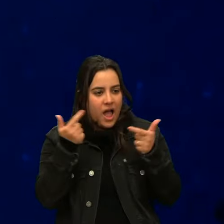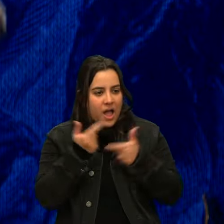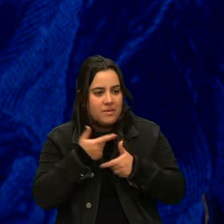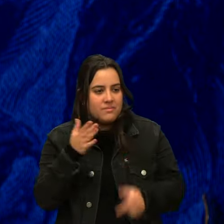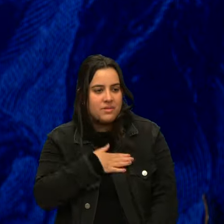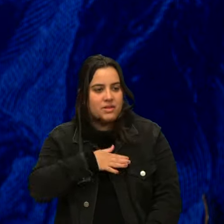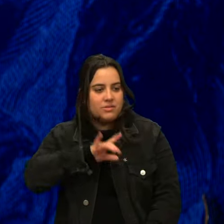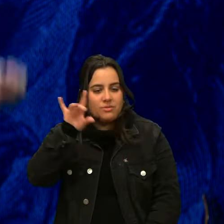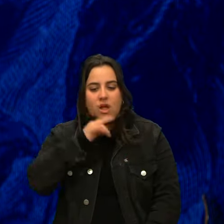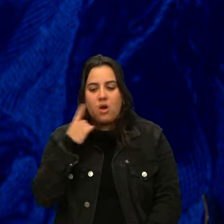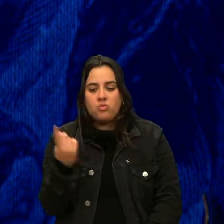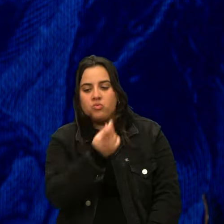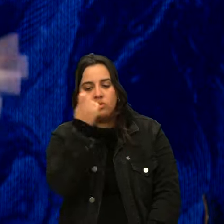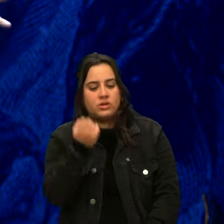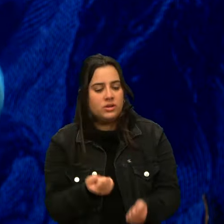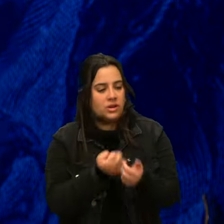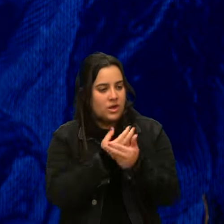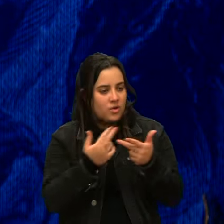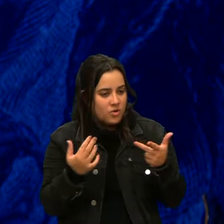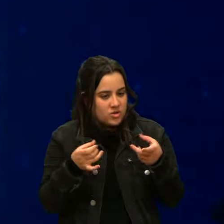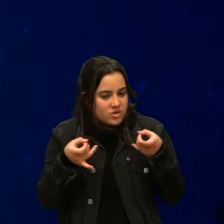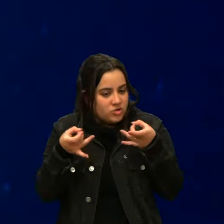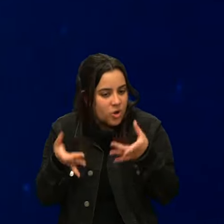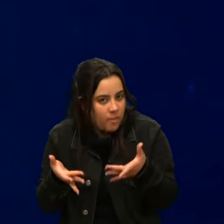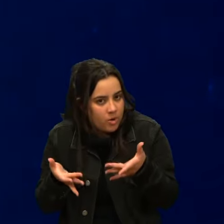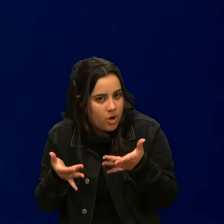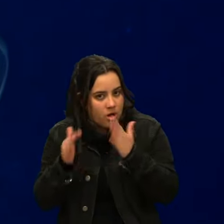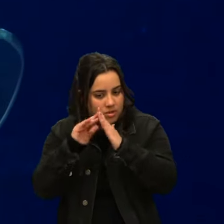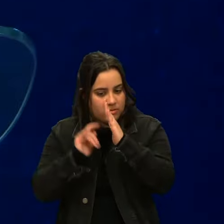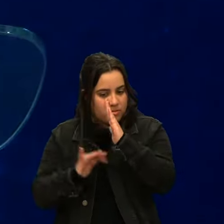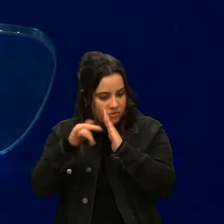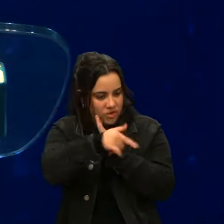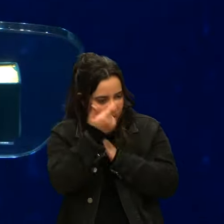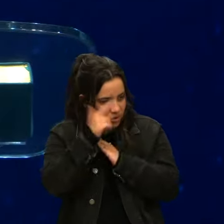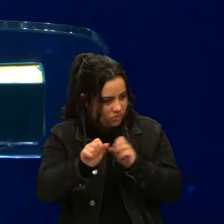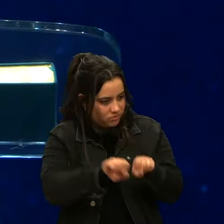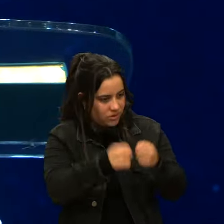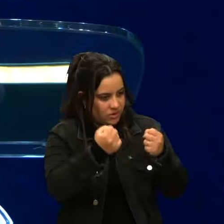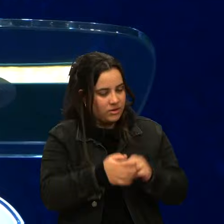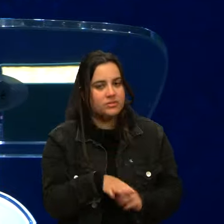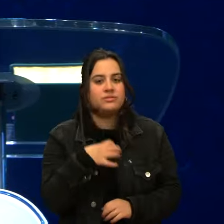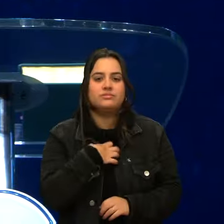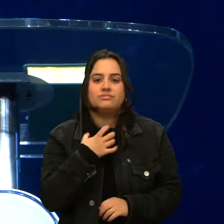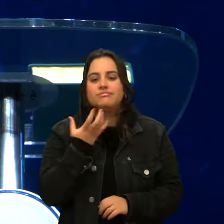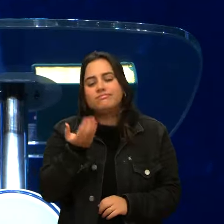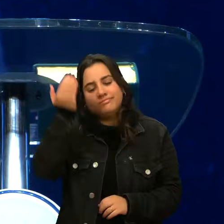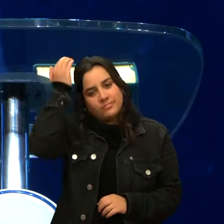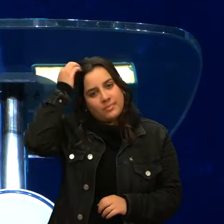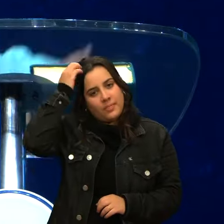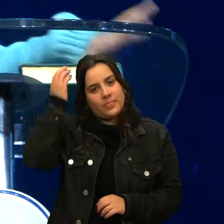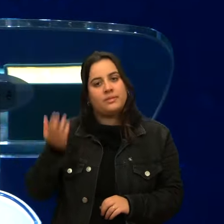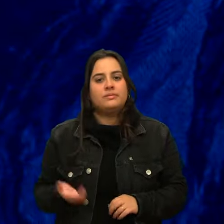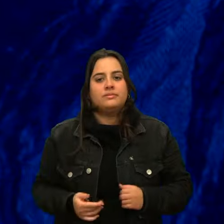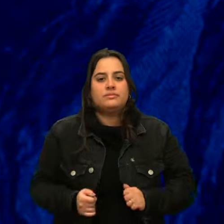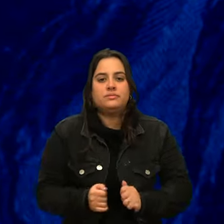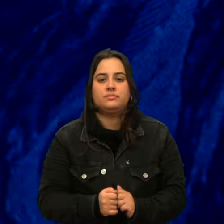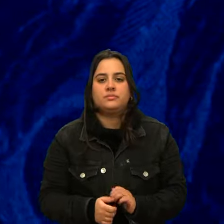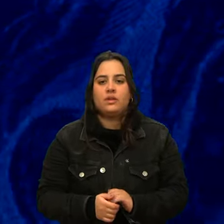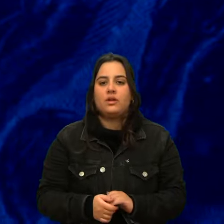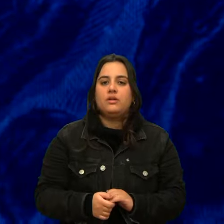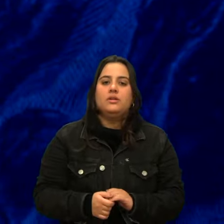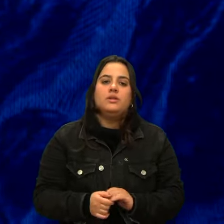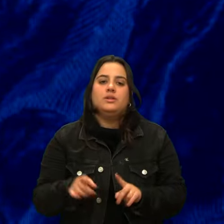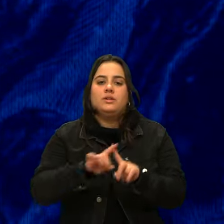única coisa que sobrou da enchente você conseguiu estragar. Parabéns. Fiquei me sentindo muito culpada, fiquei mal. Mas aí a dona